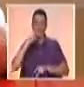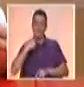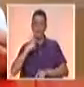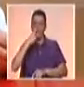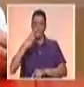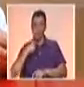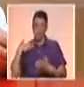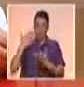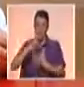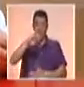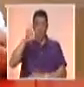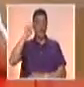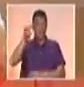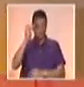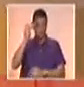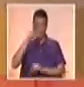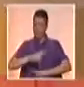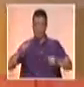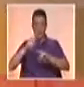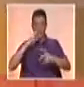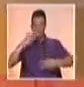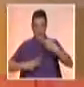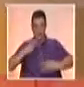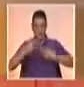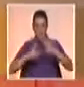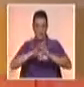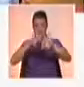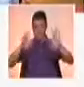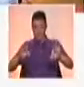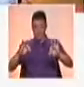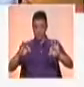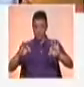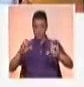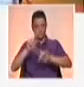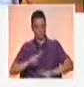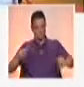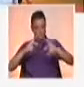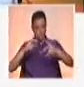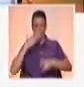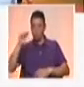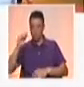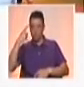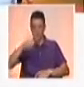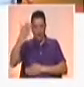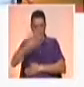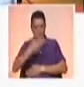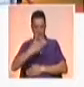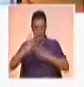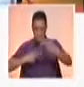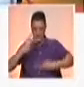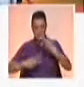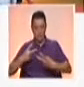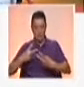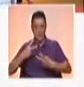tido até aos 10 anos. E depois eles são avaliados da mesma forma, é isso? Não. os alunos surdos têm direito a ter uma